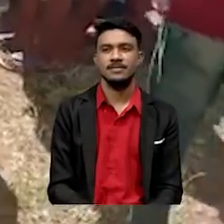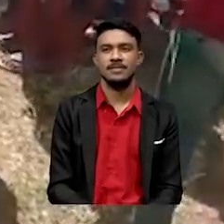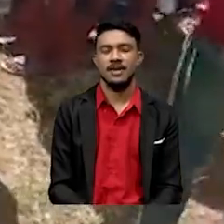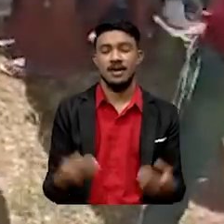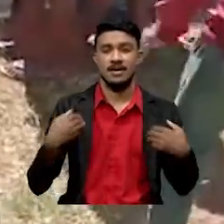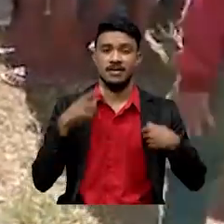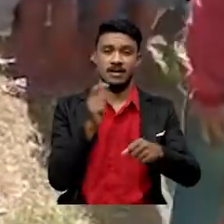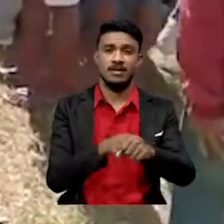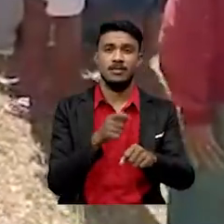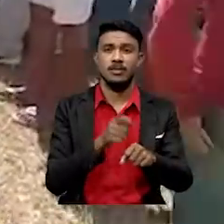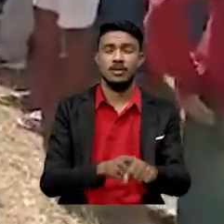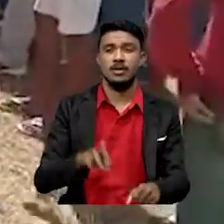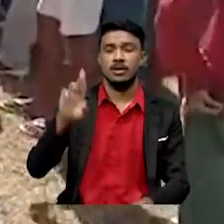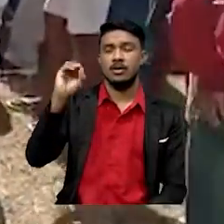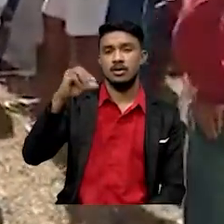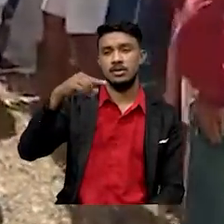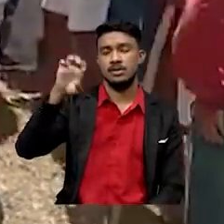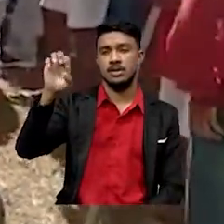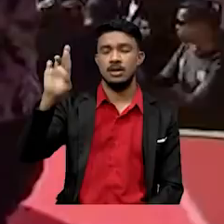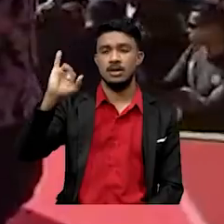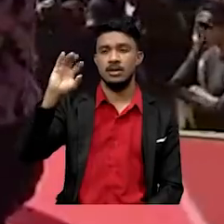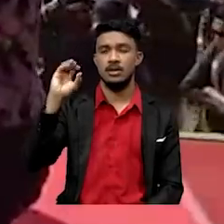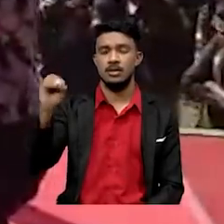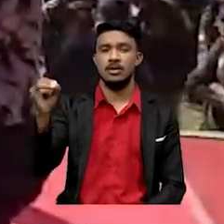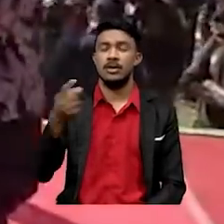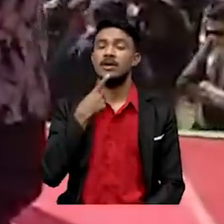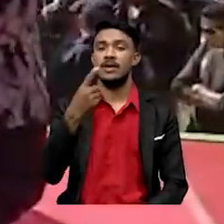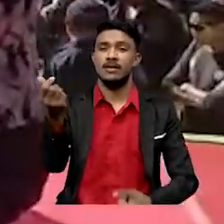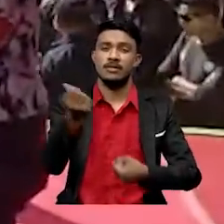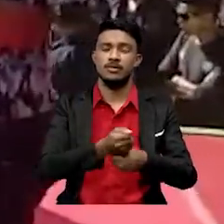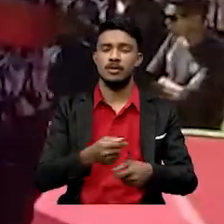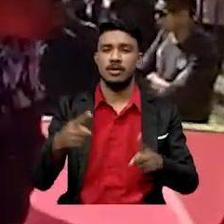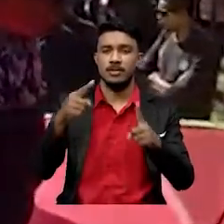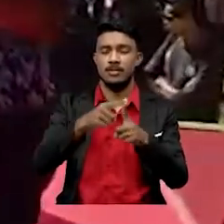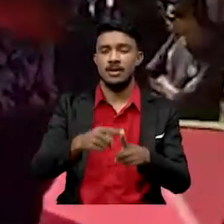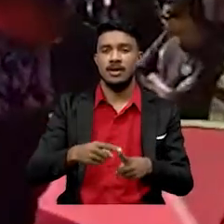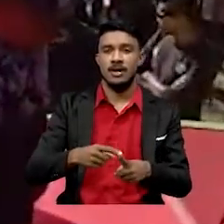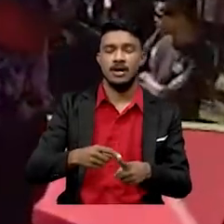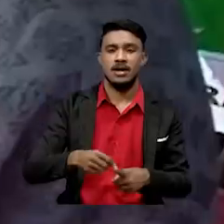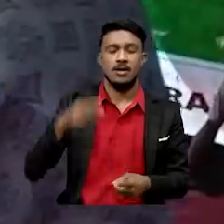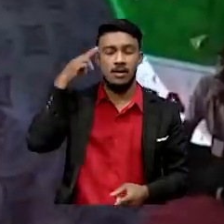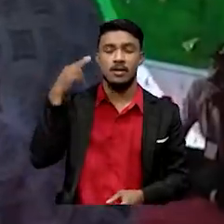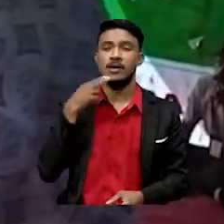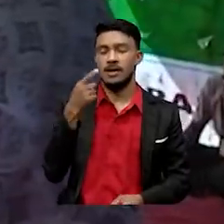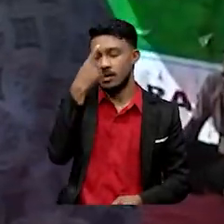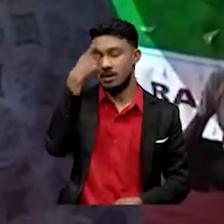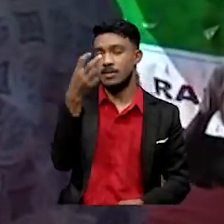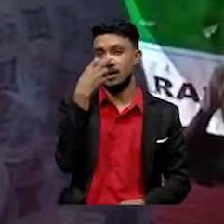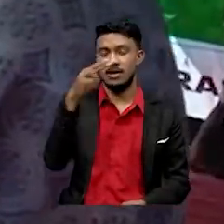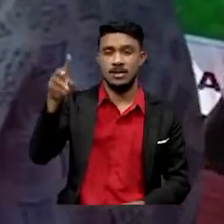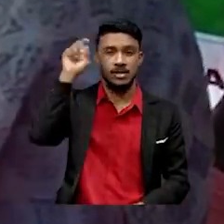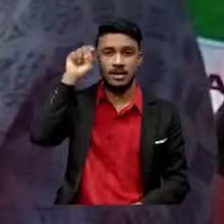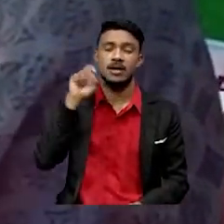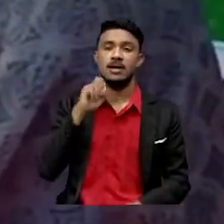Iha bimang nemos Rosiru Tia Globato hateten apoyo nebe nia fo bazu zera muzorta tambah hare bas sanana nudar